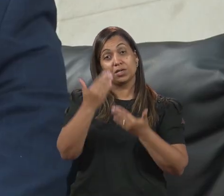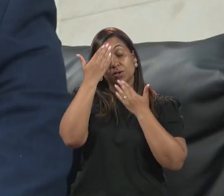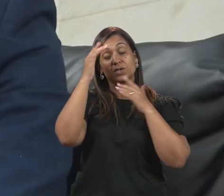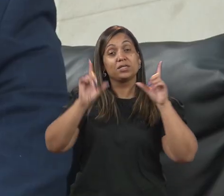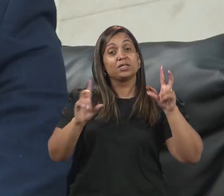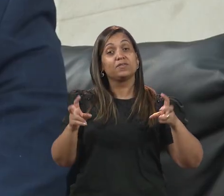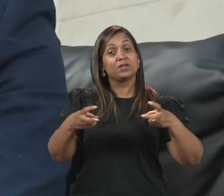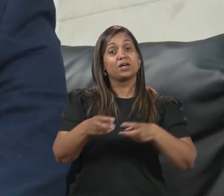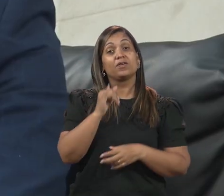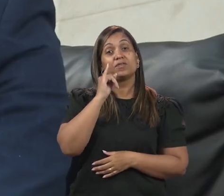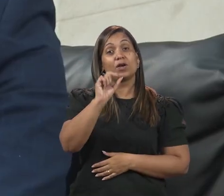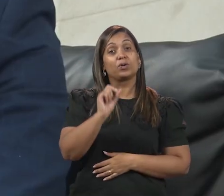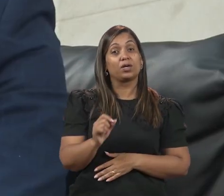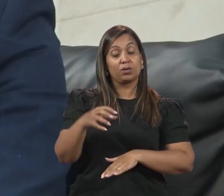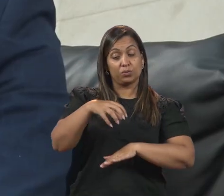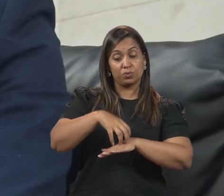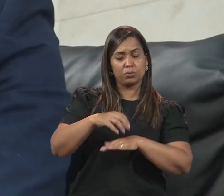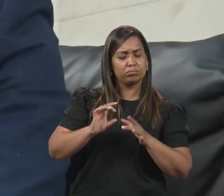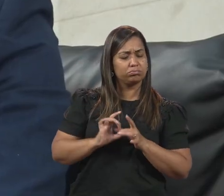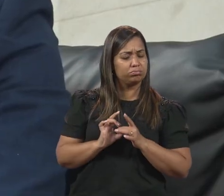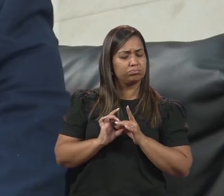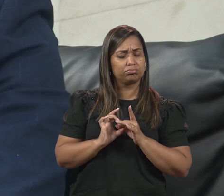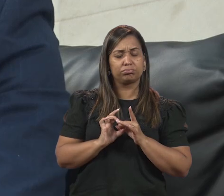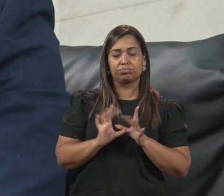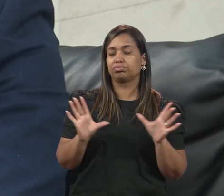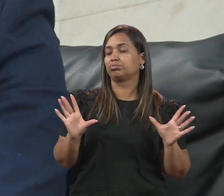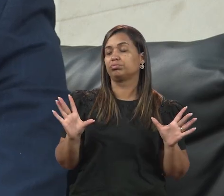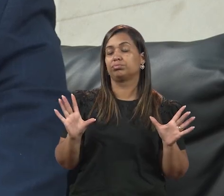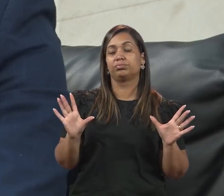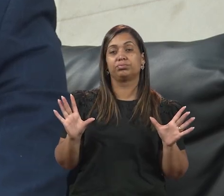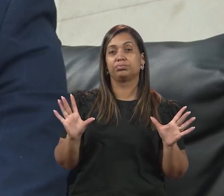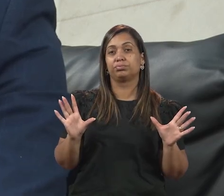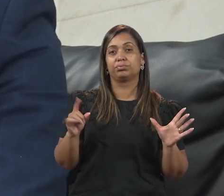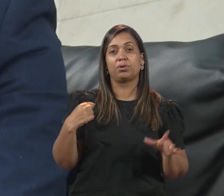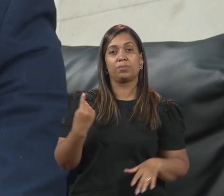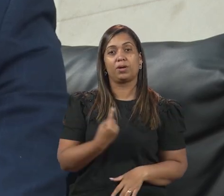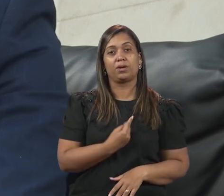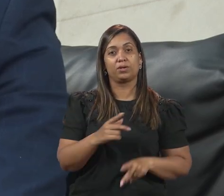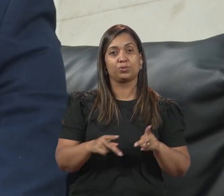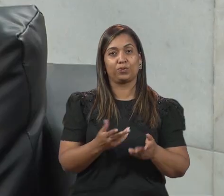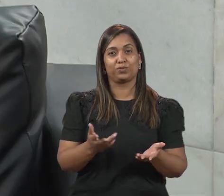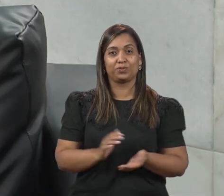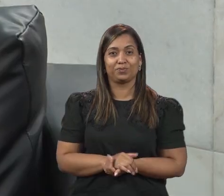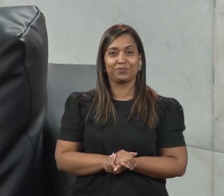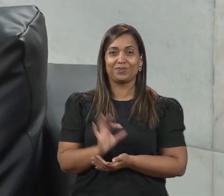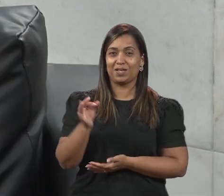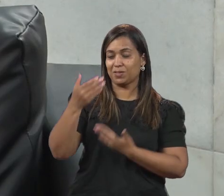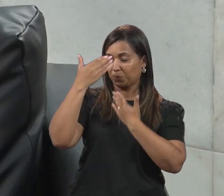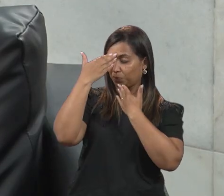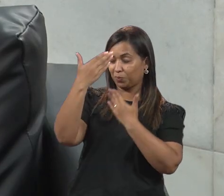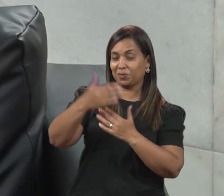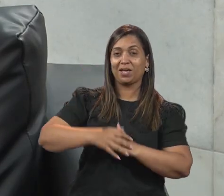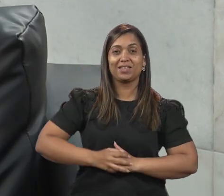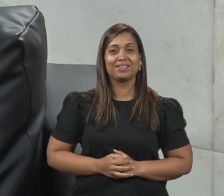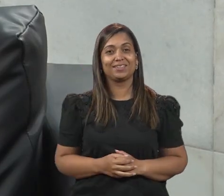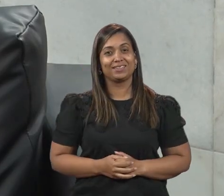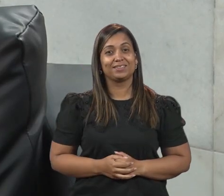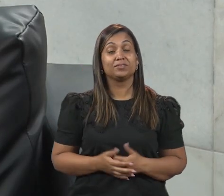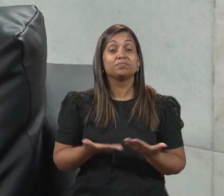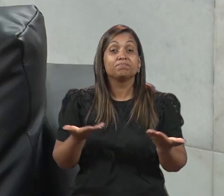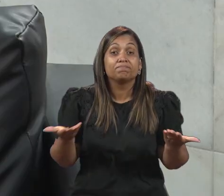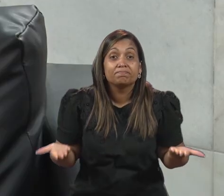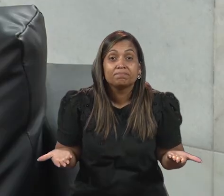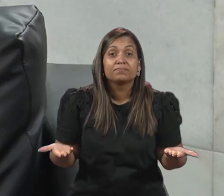TV Câmara e dizer que o nosso gabinete está de portas abertas para a nossa população. Tá certo. Muito obrigada. Obrigado.